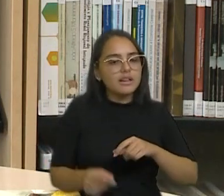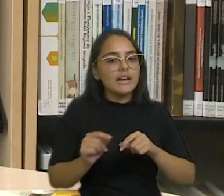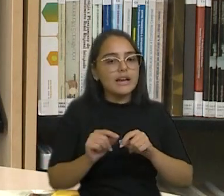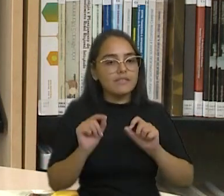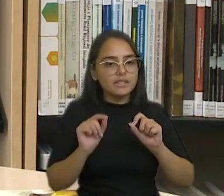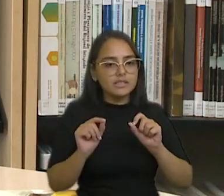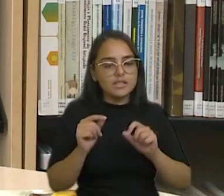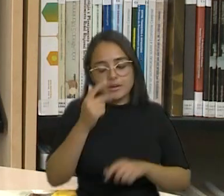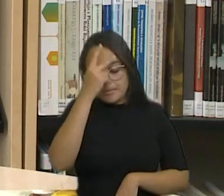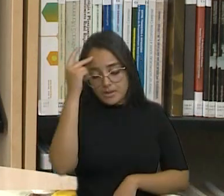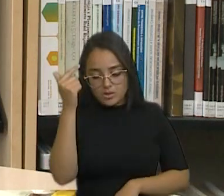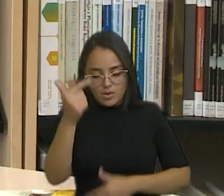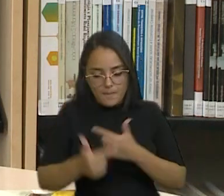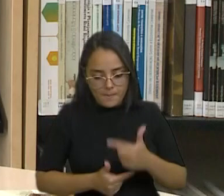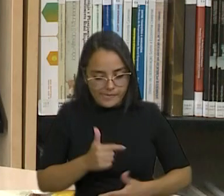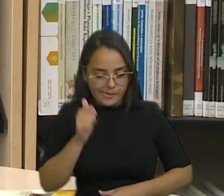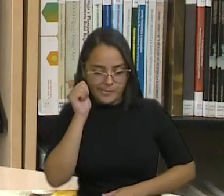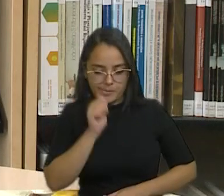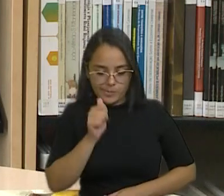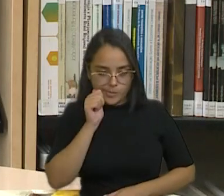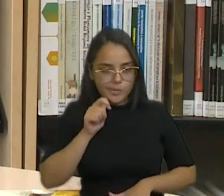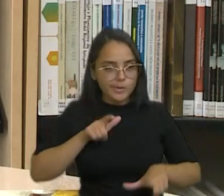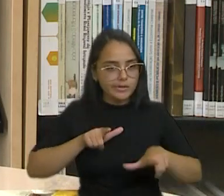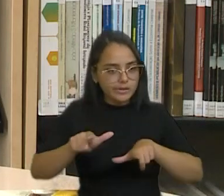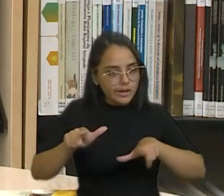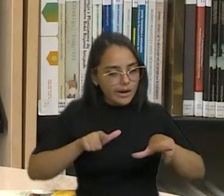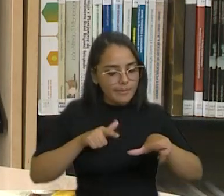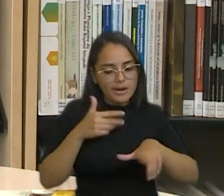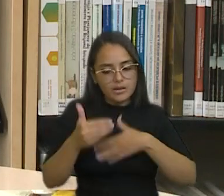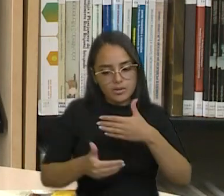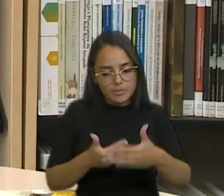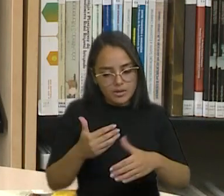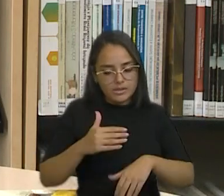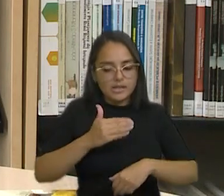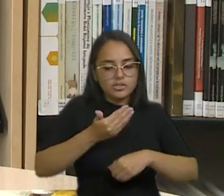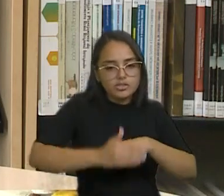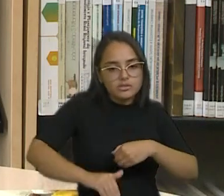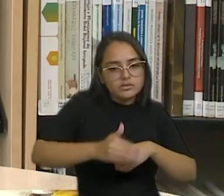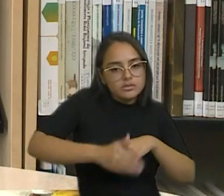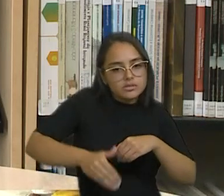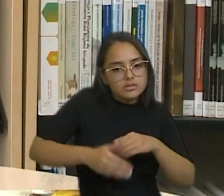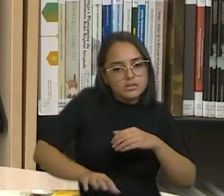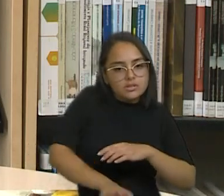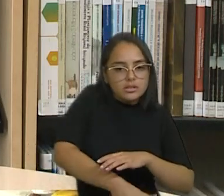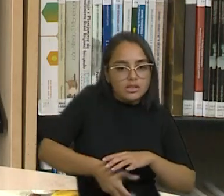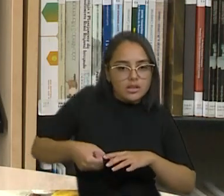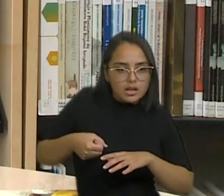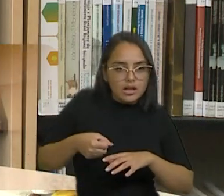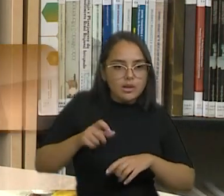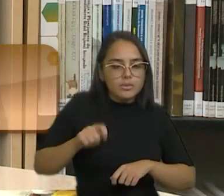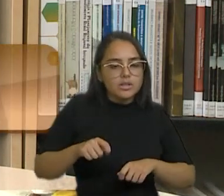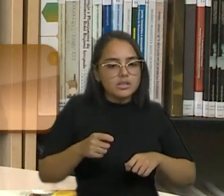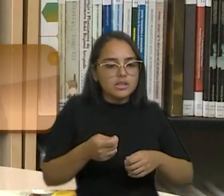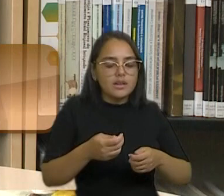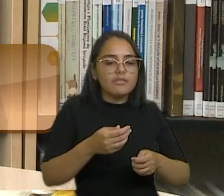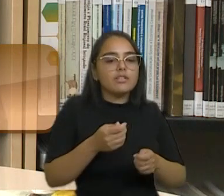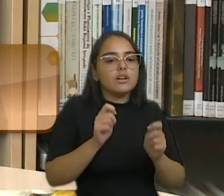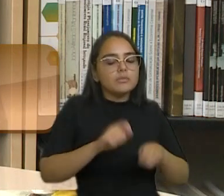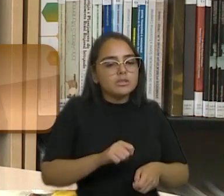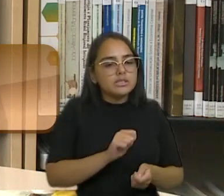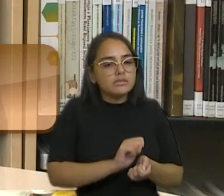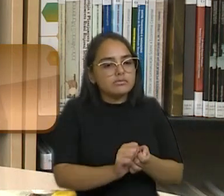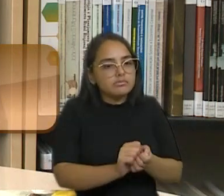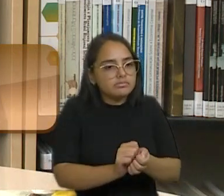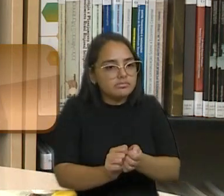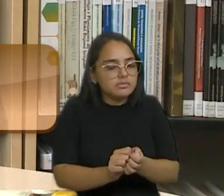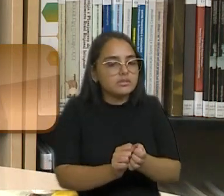São trabalhadoras, são mulheres, geralmente fazem esse processo de raspagem para deixar preparar, para cevar, para triturar, se